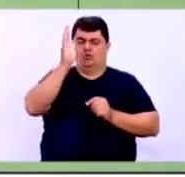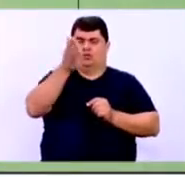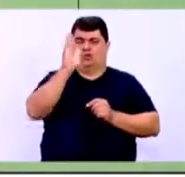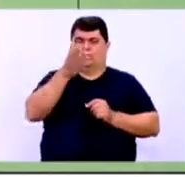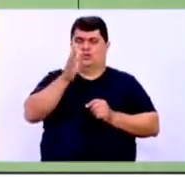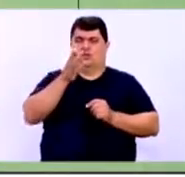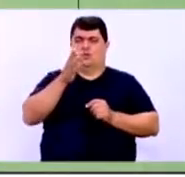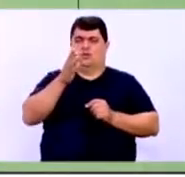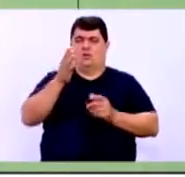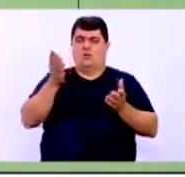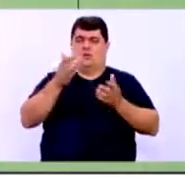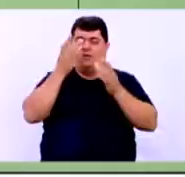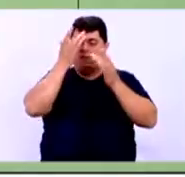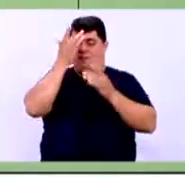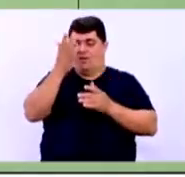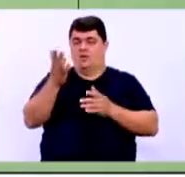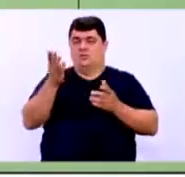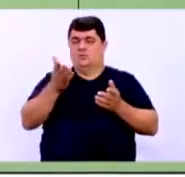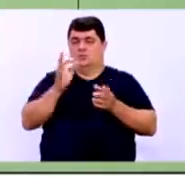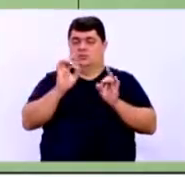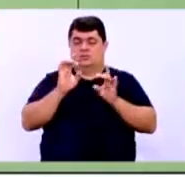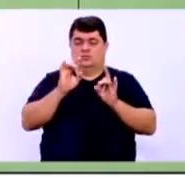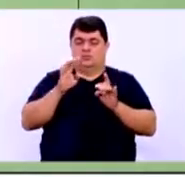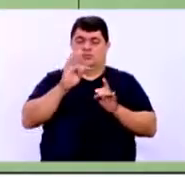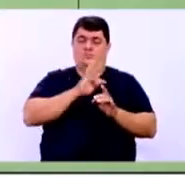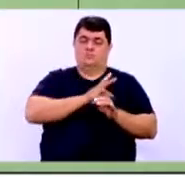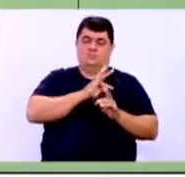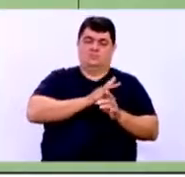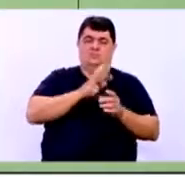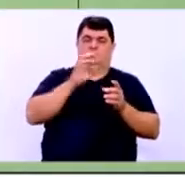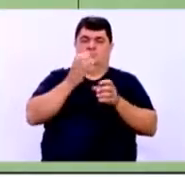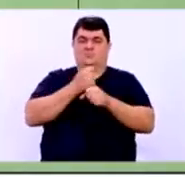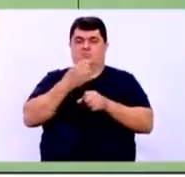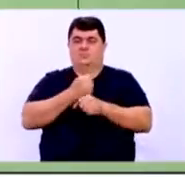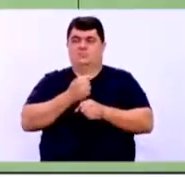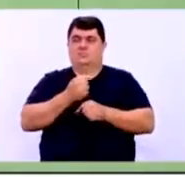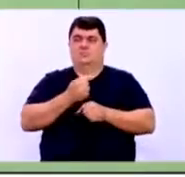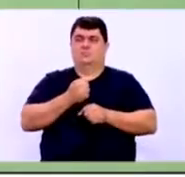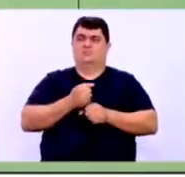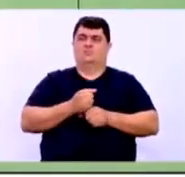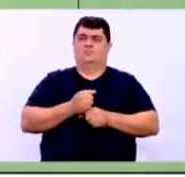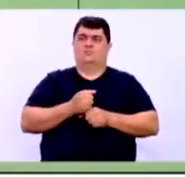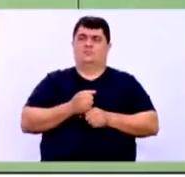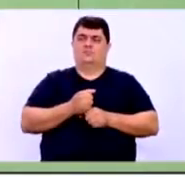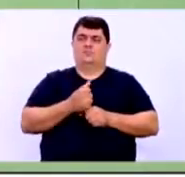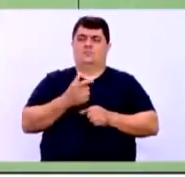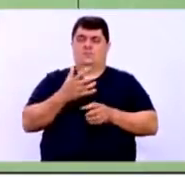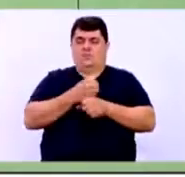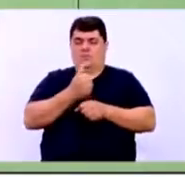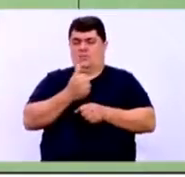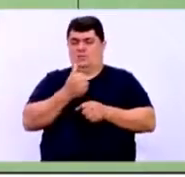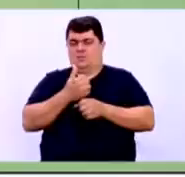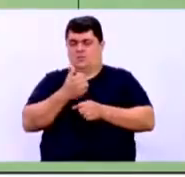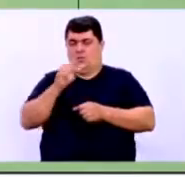Agora está tranquilo. Agora é com você, técnico em finanças. 8 mais os 10 que eu